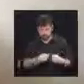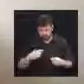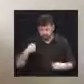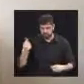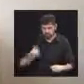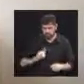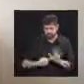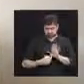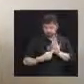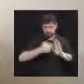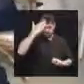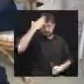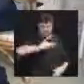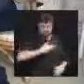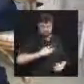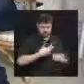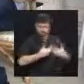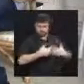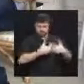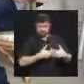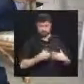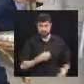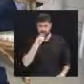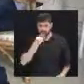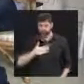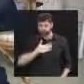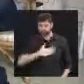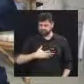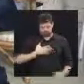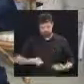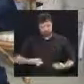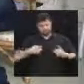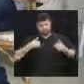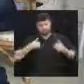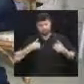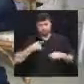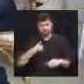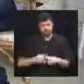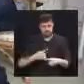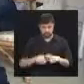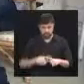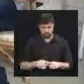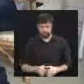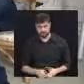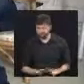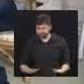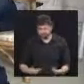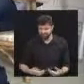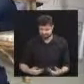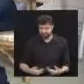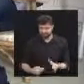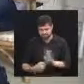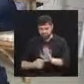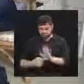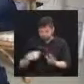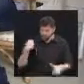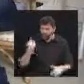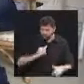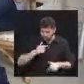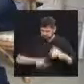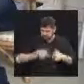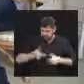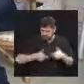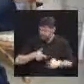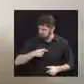nós garantimos a nossa. E foi muito bom para o nosso ego, porque é um reconhecimento de tudo aquilo que